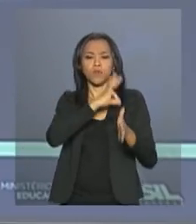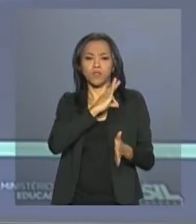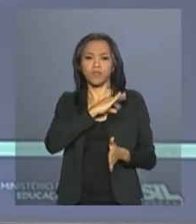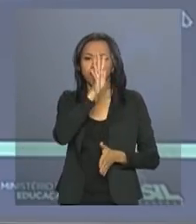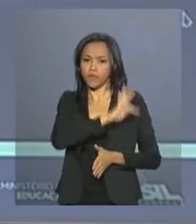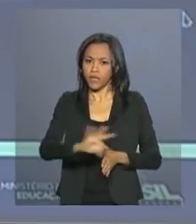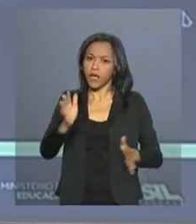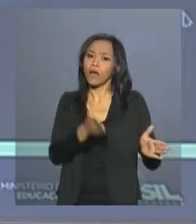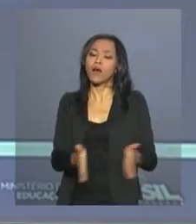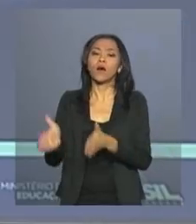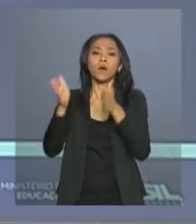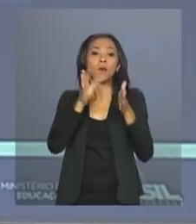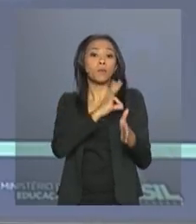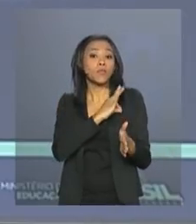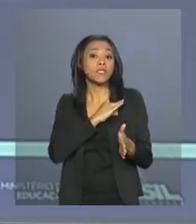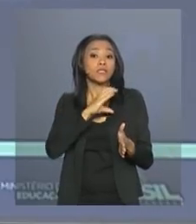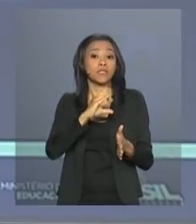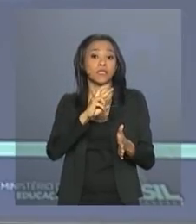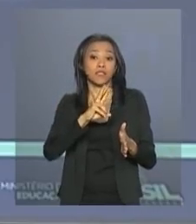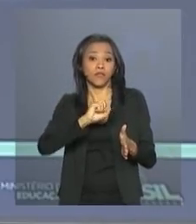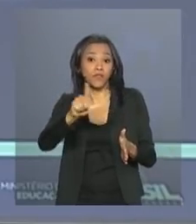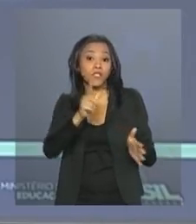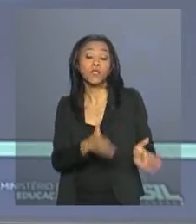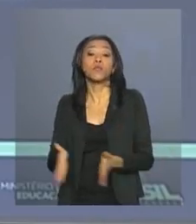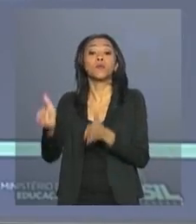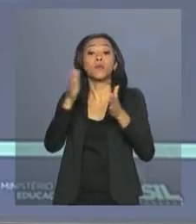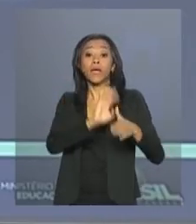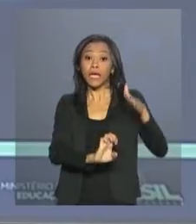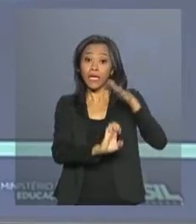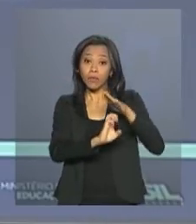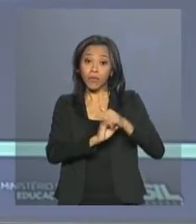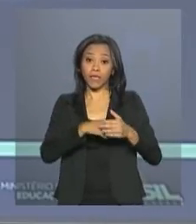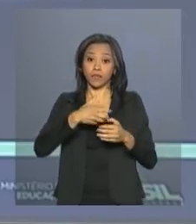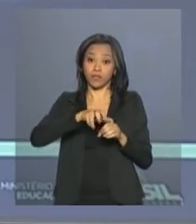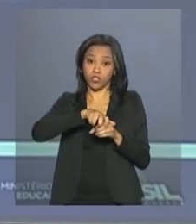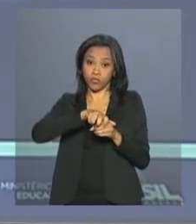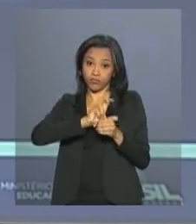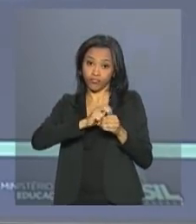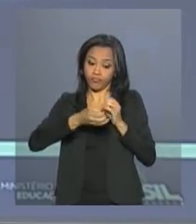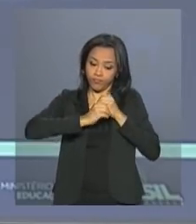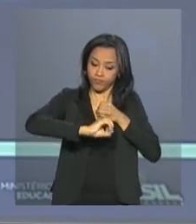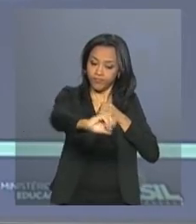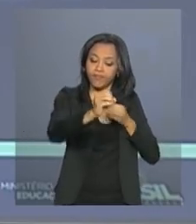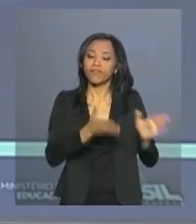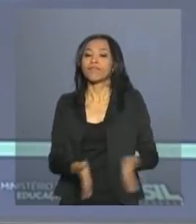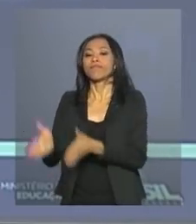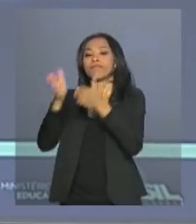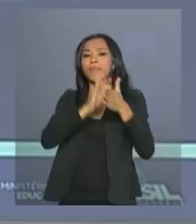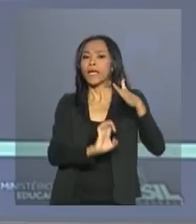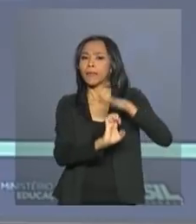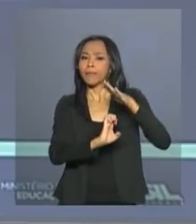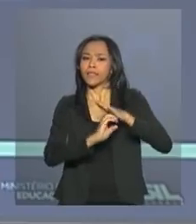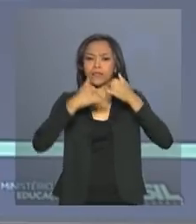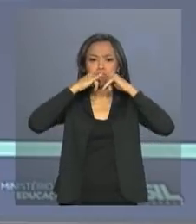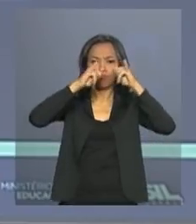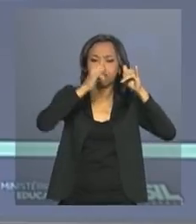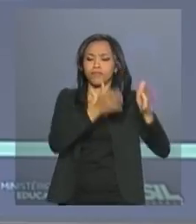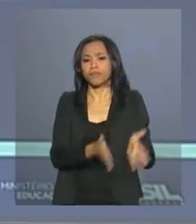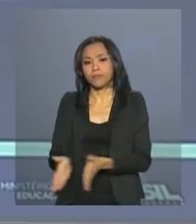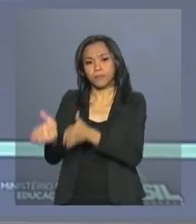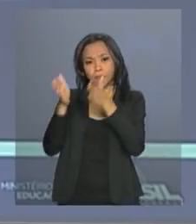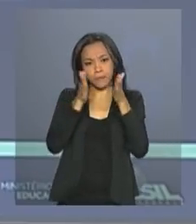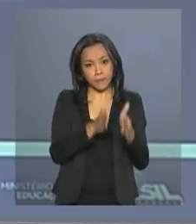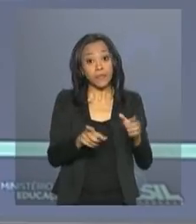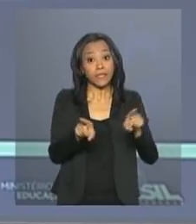polícia civil a própria empresa de água e esgoto que foi muito importante para nós as de energias também os amor o